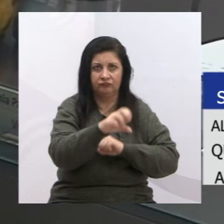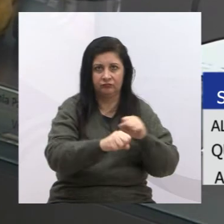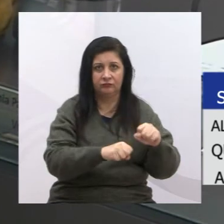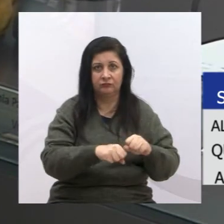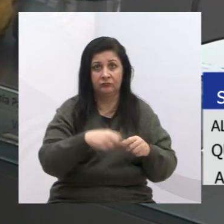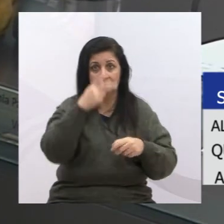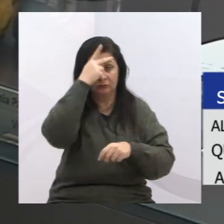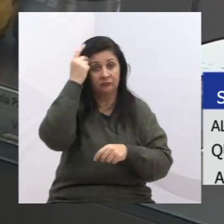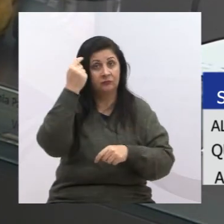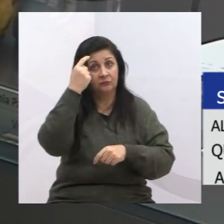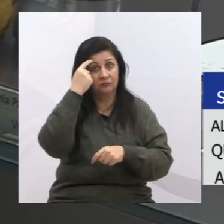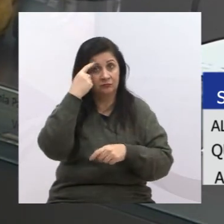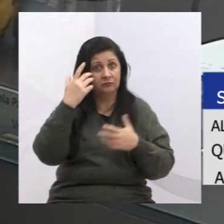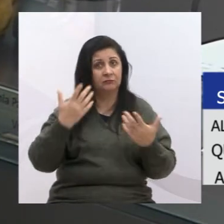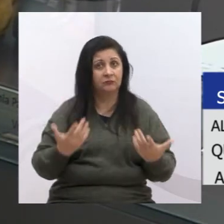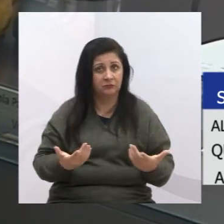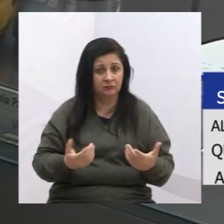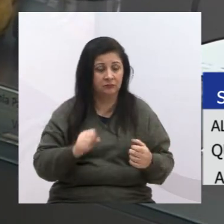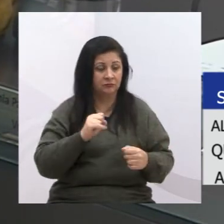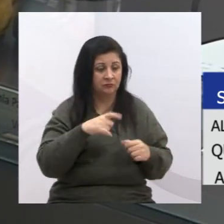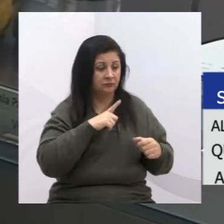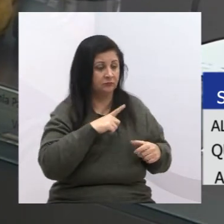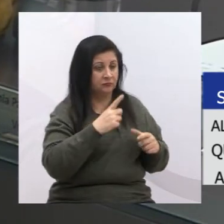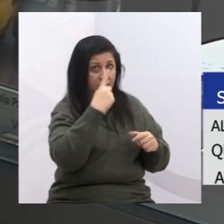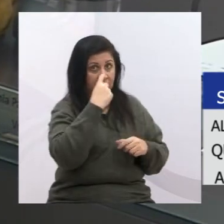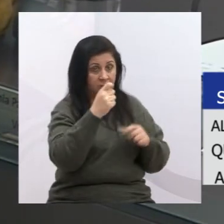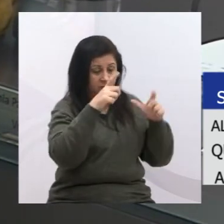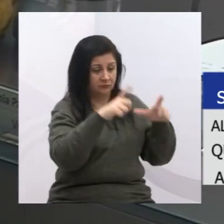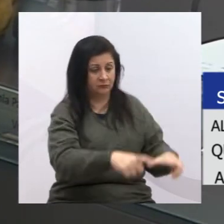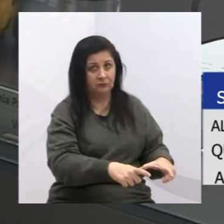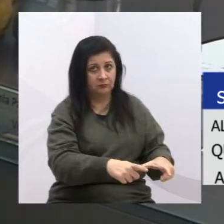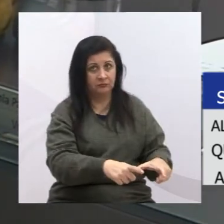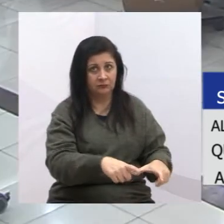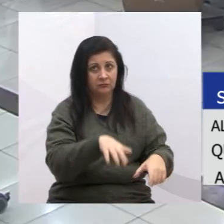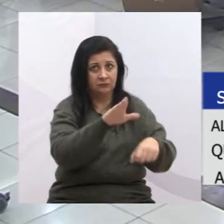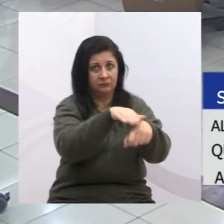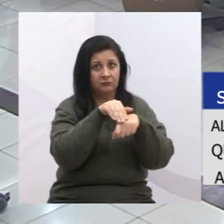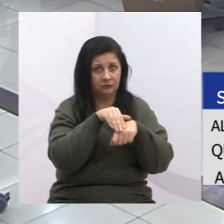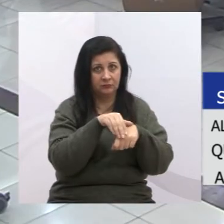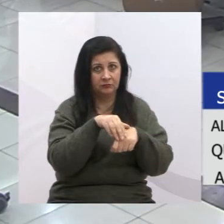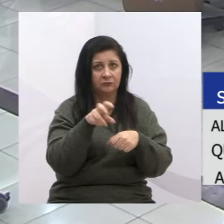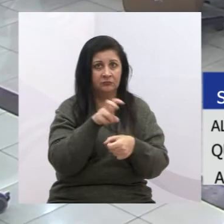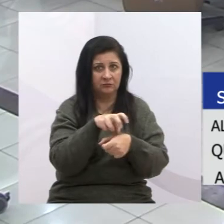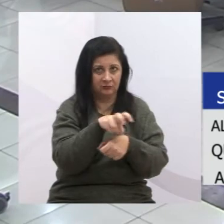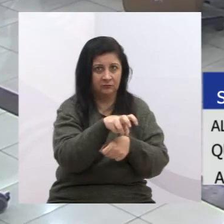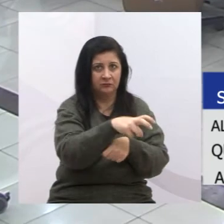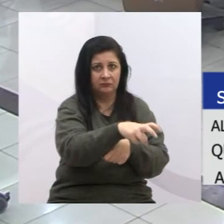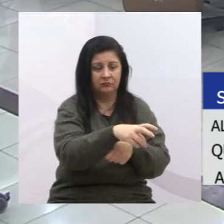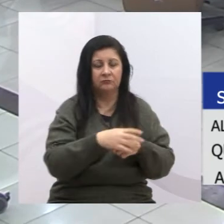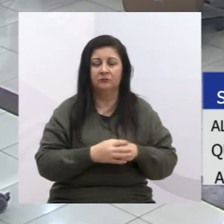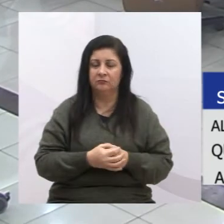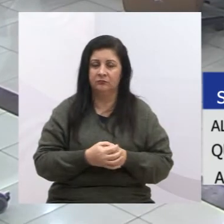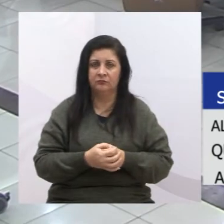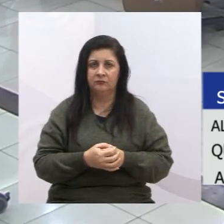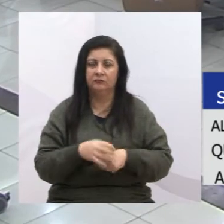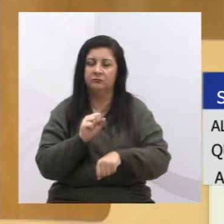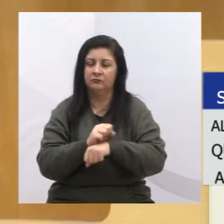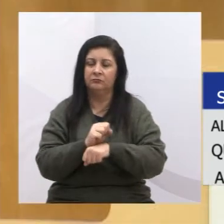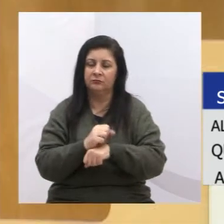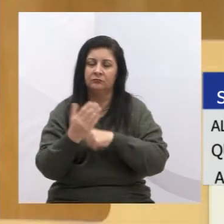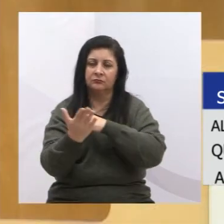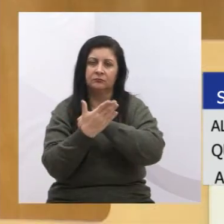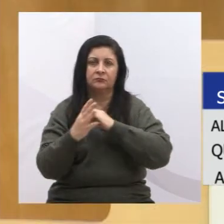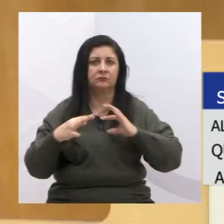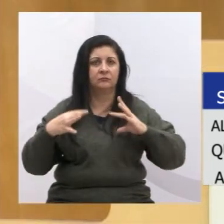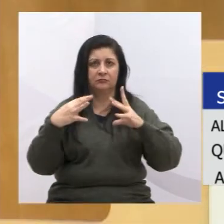que pensar nisso. Onde tem entulho, onde tem lixo, atrai esses animais. Maravilha. Eu conto aí com a colaboração de